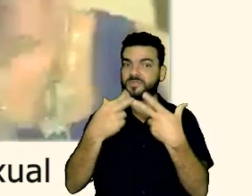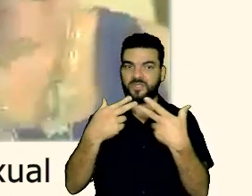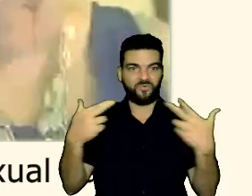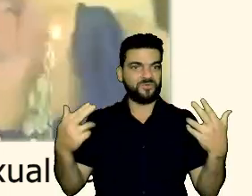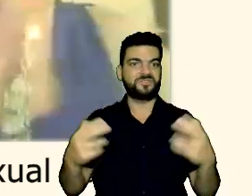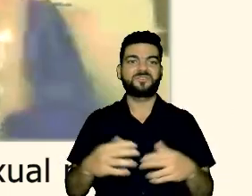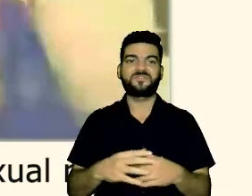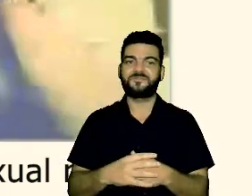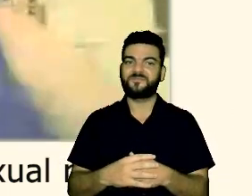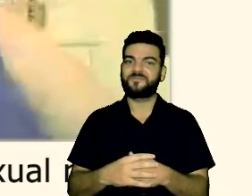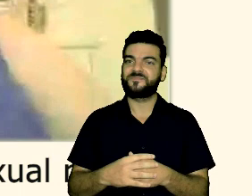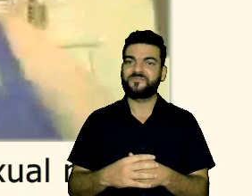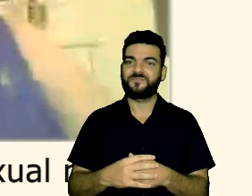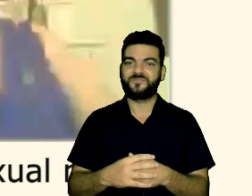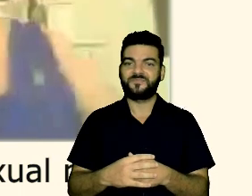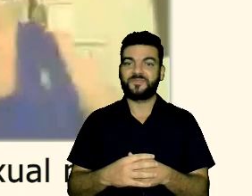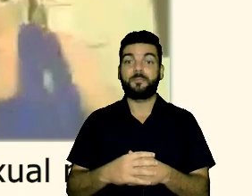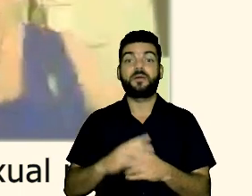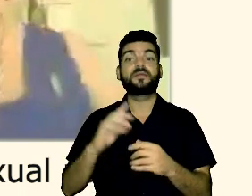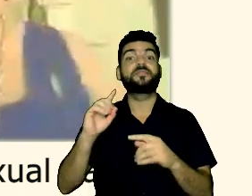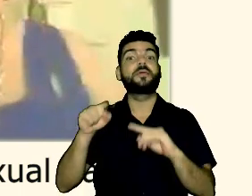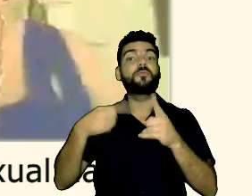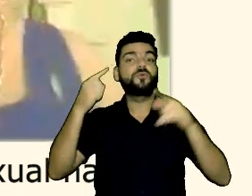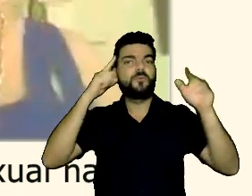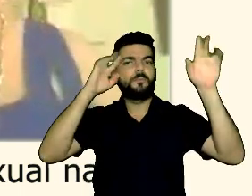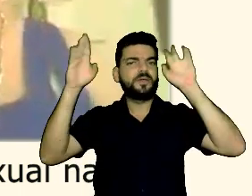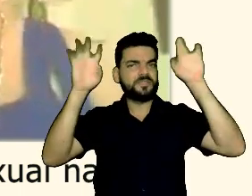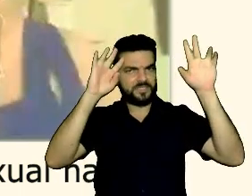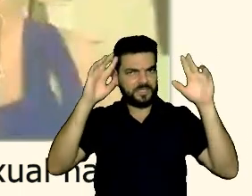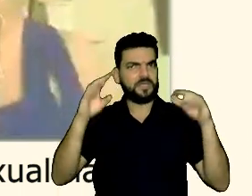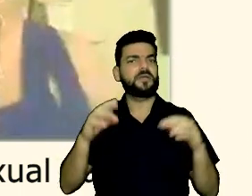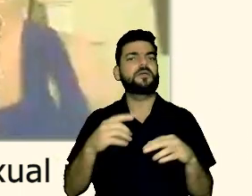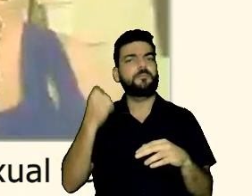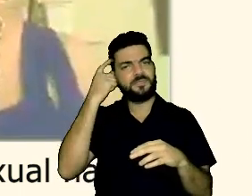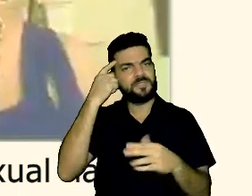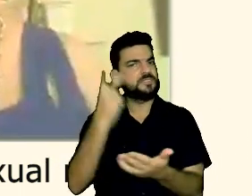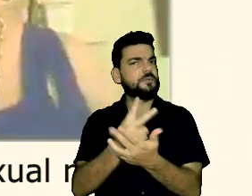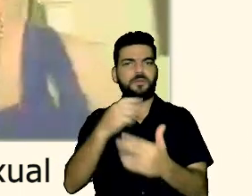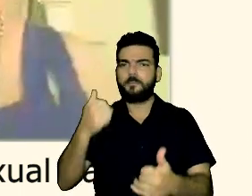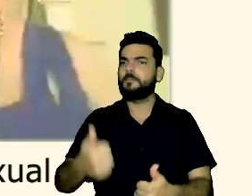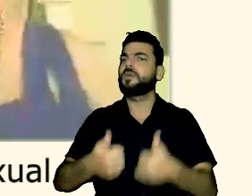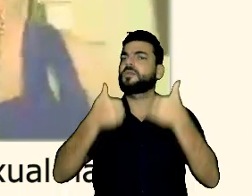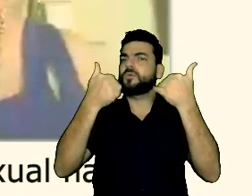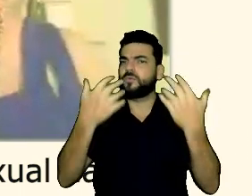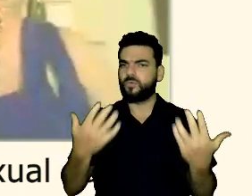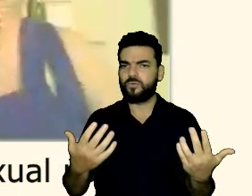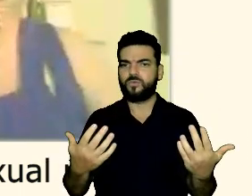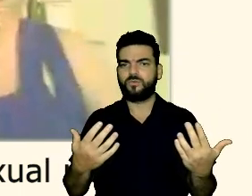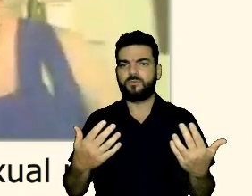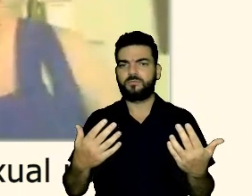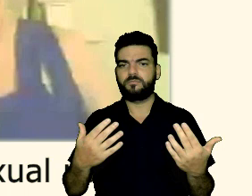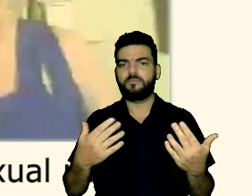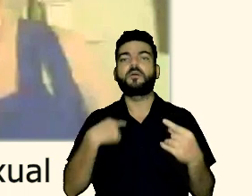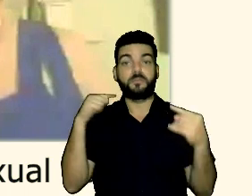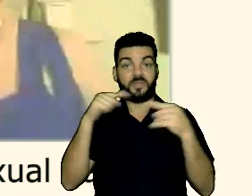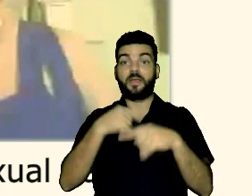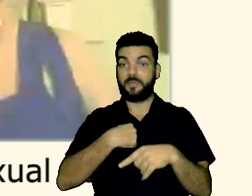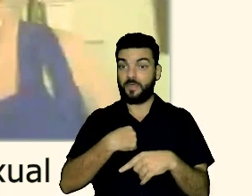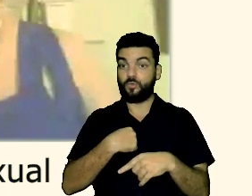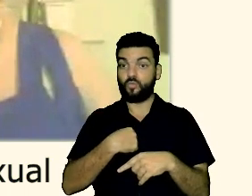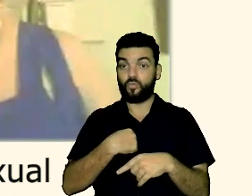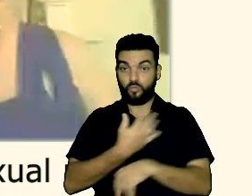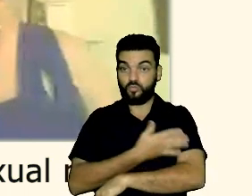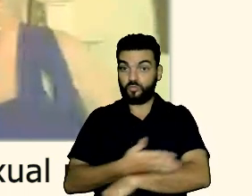Tomei notas, muitas notas aqui, para fazer essas reflexões internas e buscar, sim, esse autoconhecimento